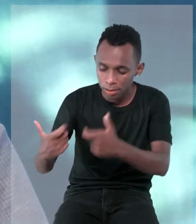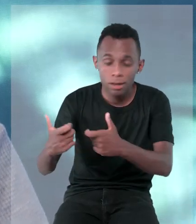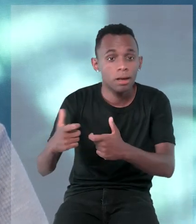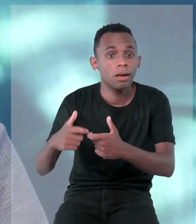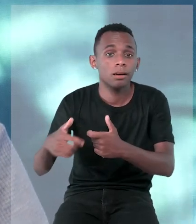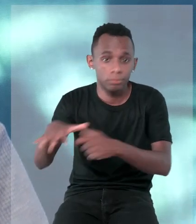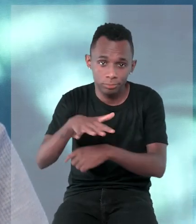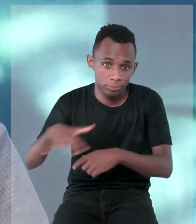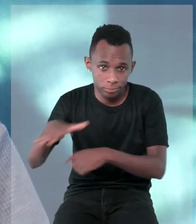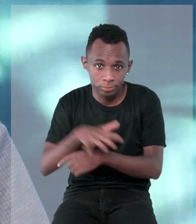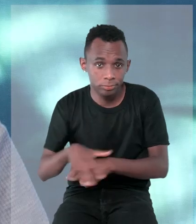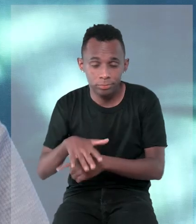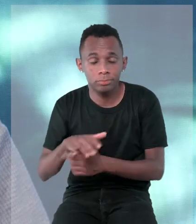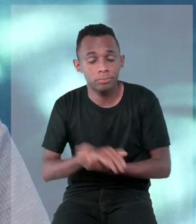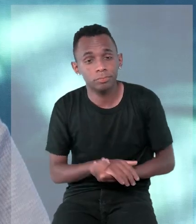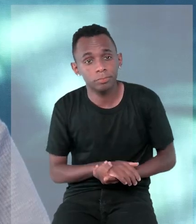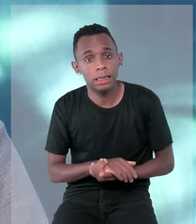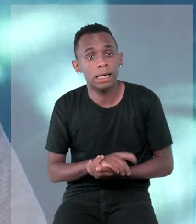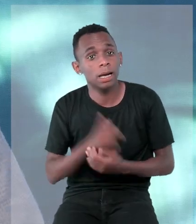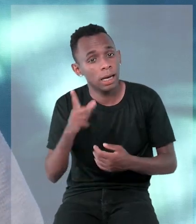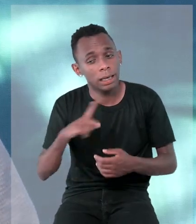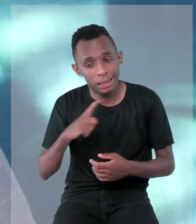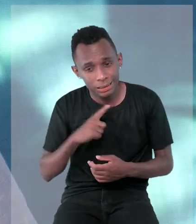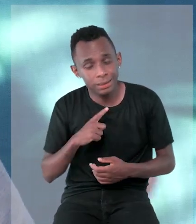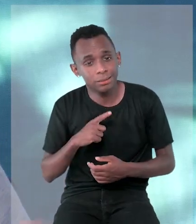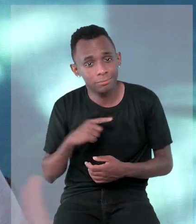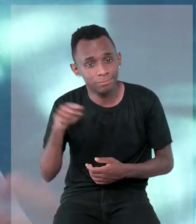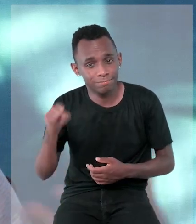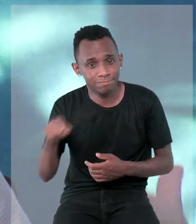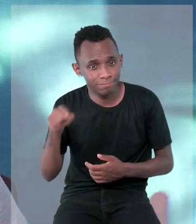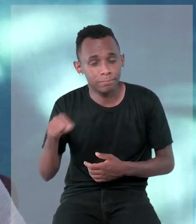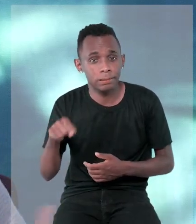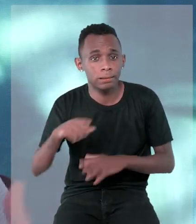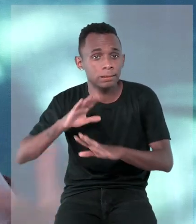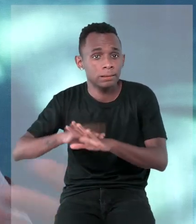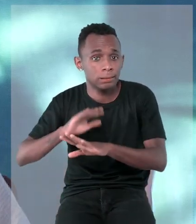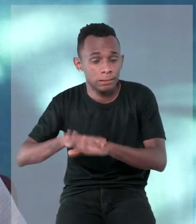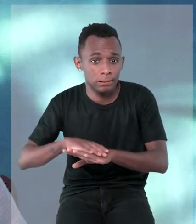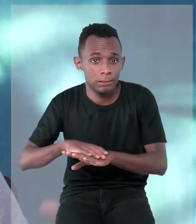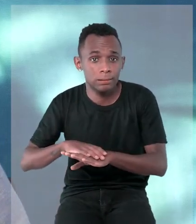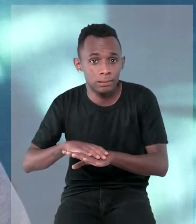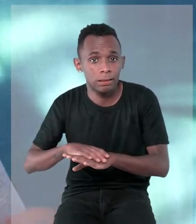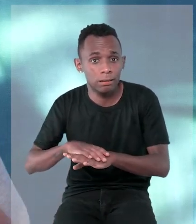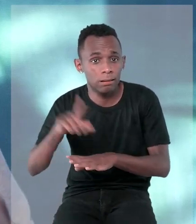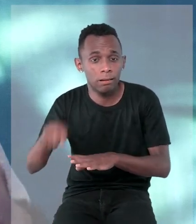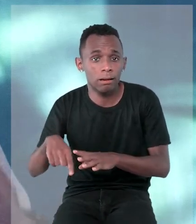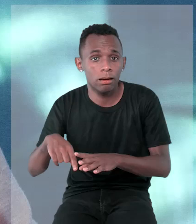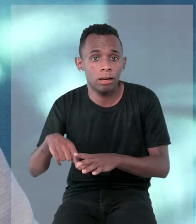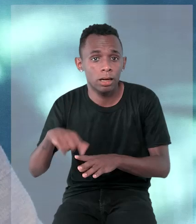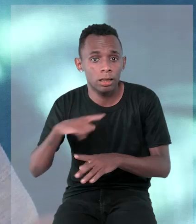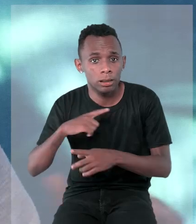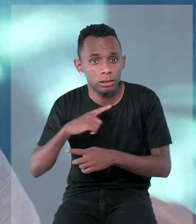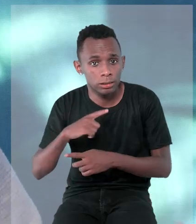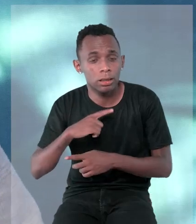em Israel e Gaza. Ali tem a coisa no fundo ali tem um